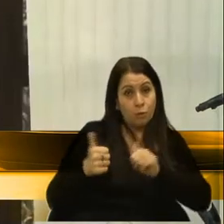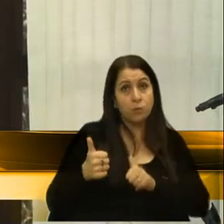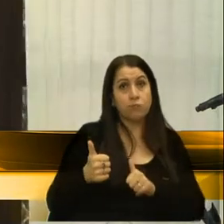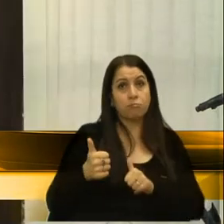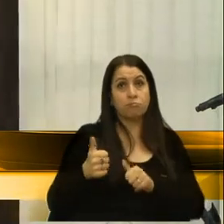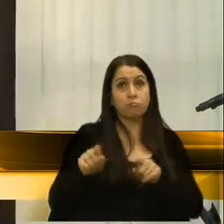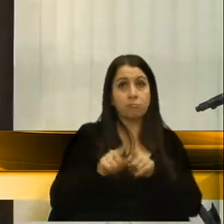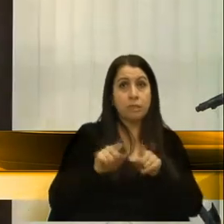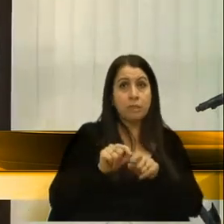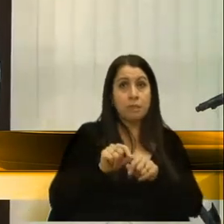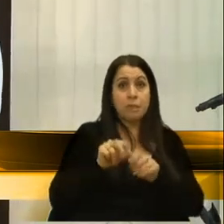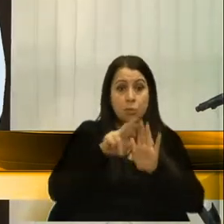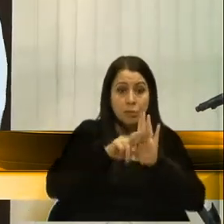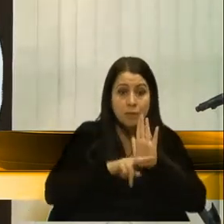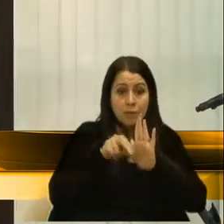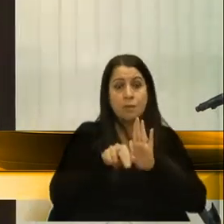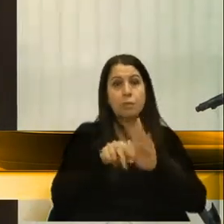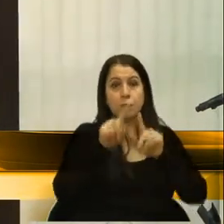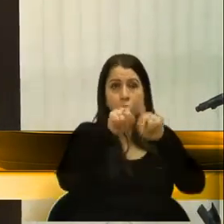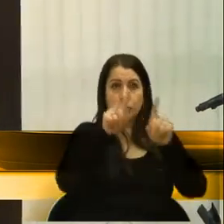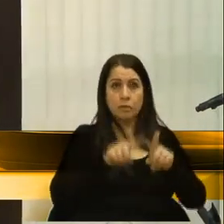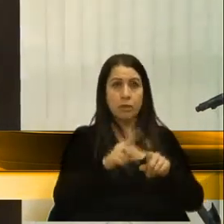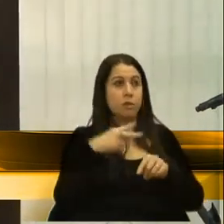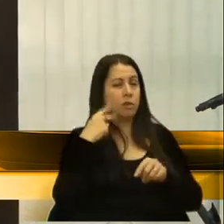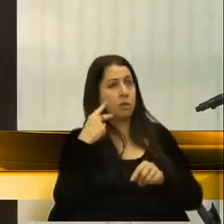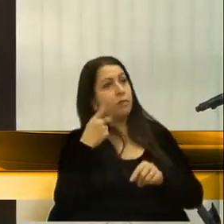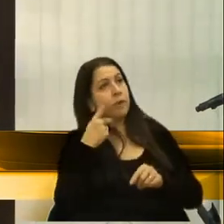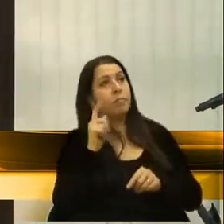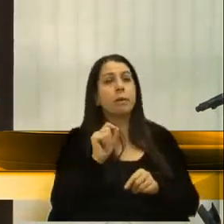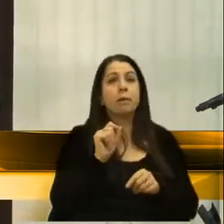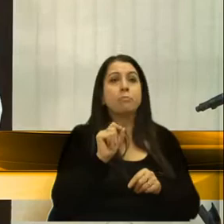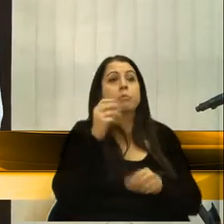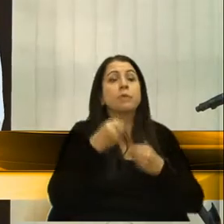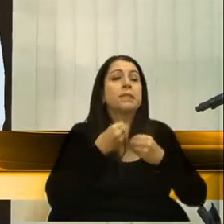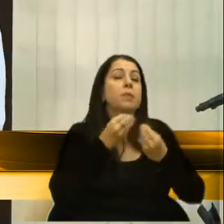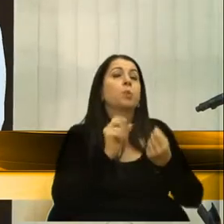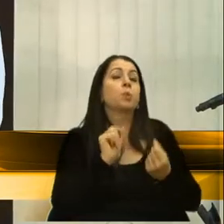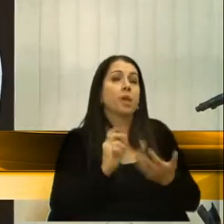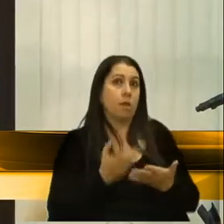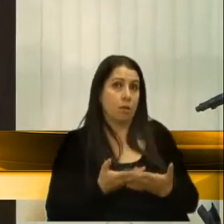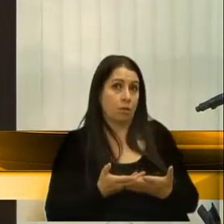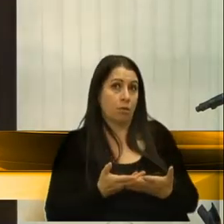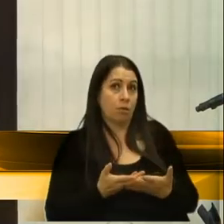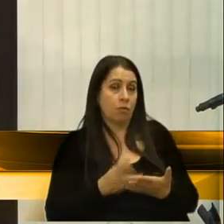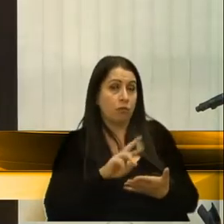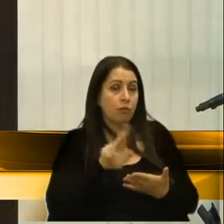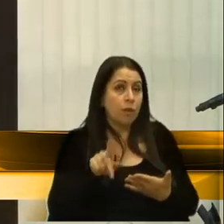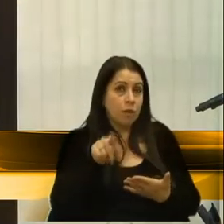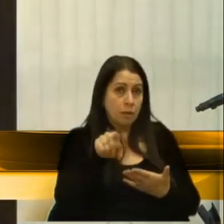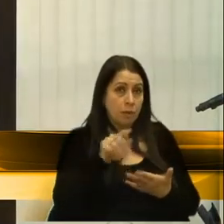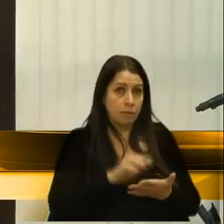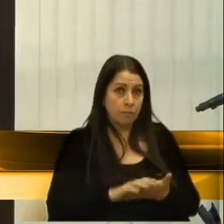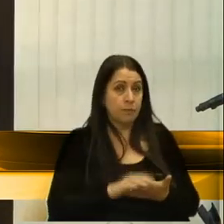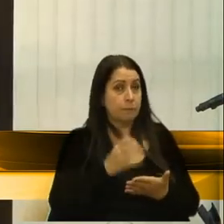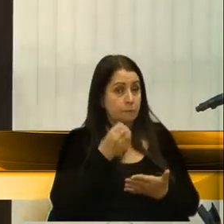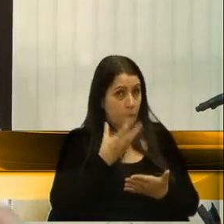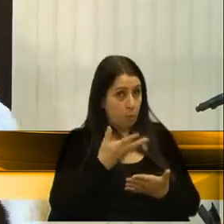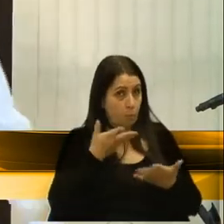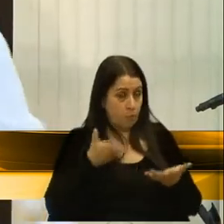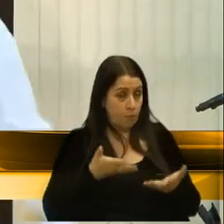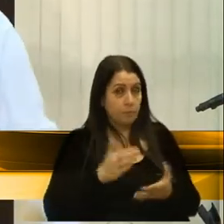na valorização dos servidores. Algum vereador vai dizer, tá, mas o que estão oferecendo de diferente para eles? Bom,